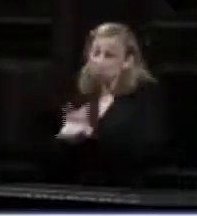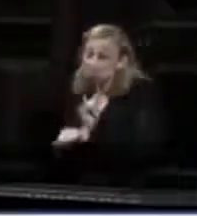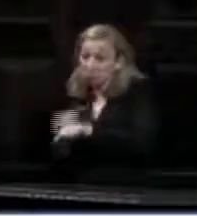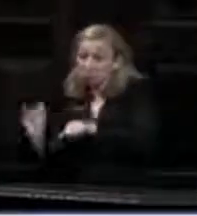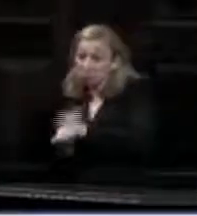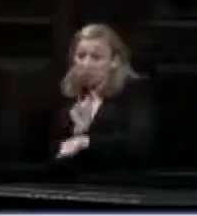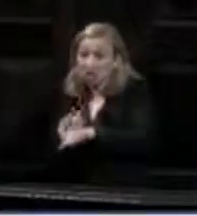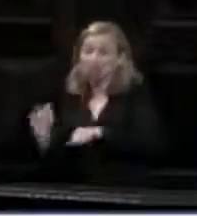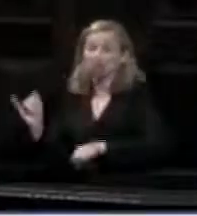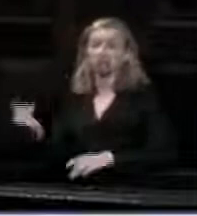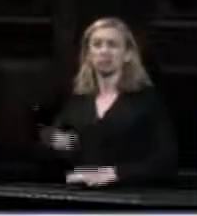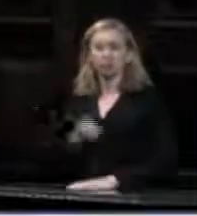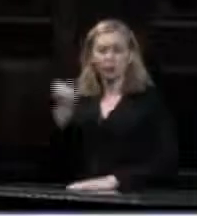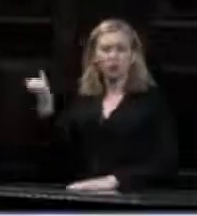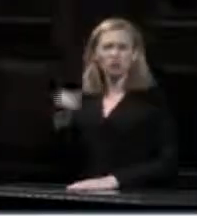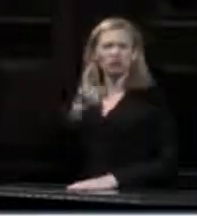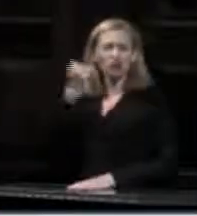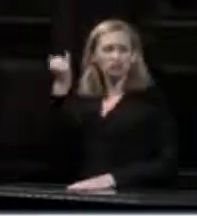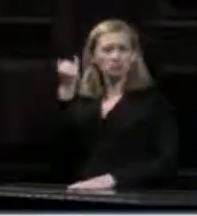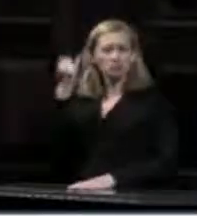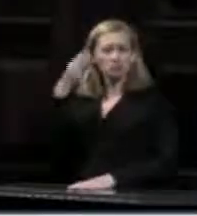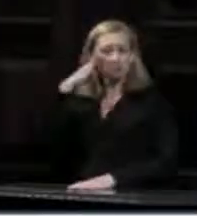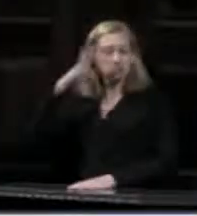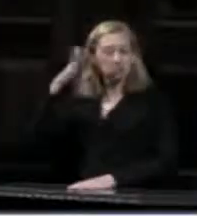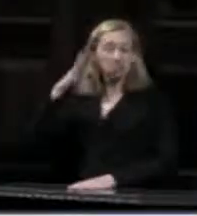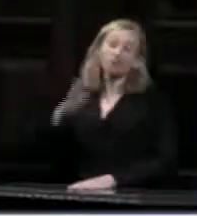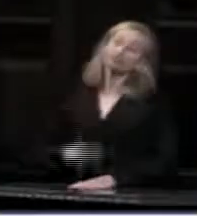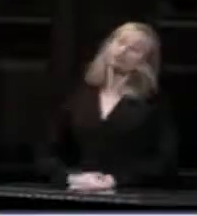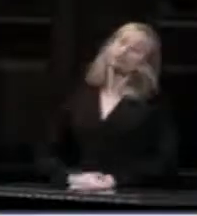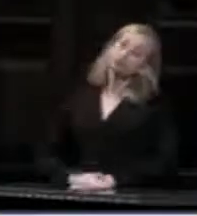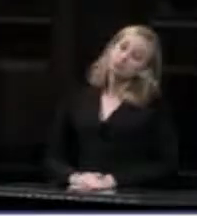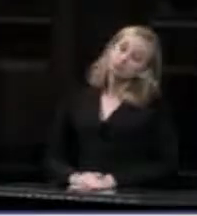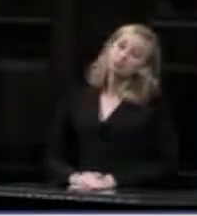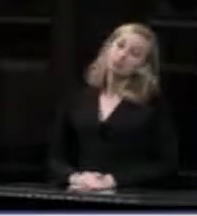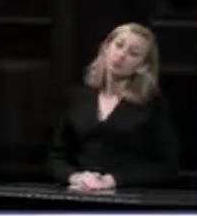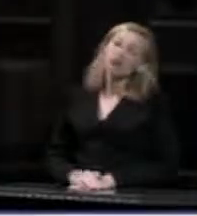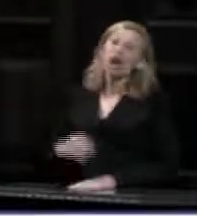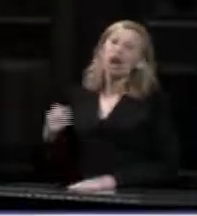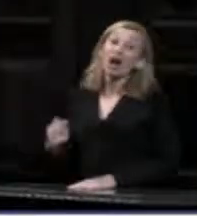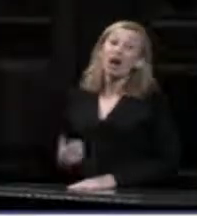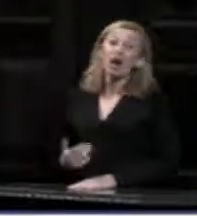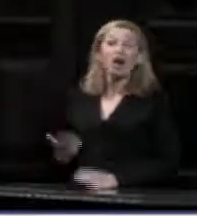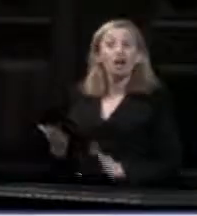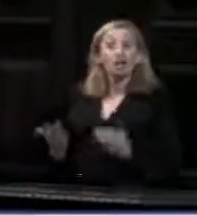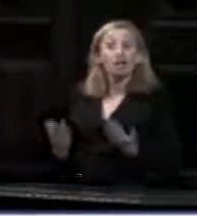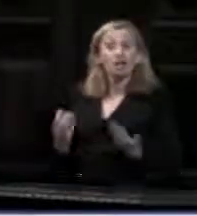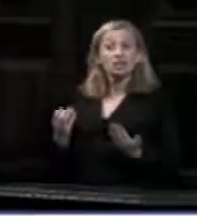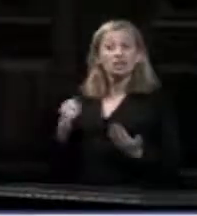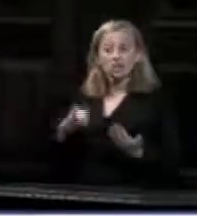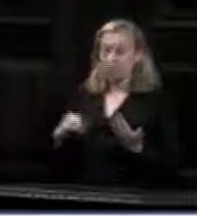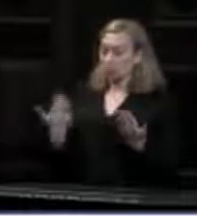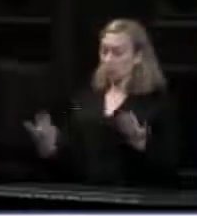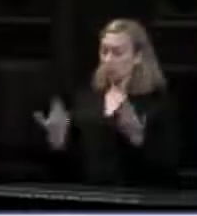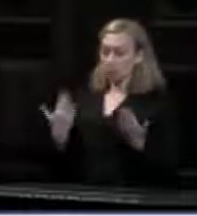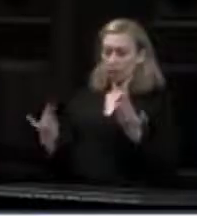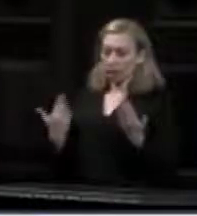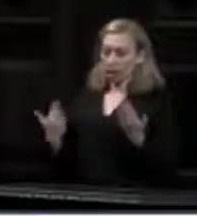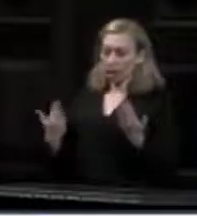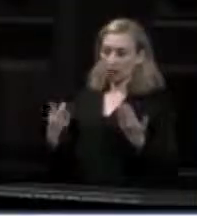enorme em relação a quem não é deputado federal